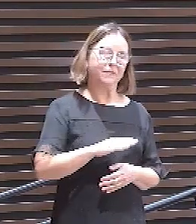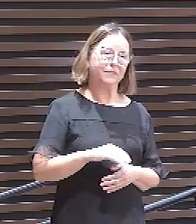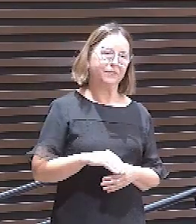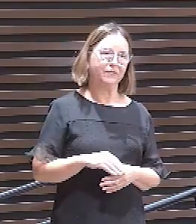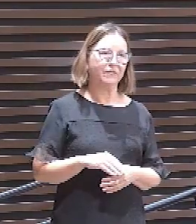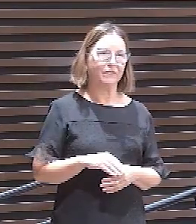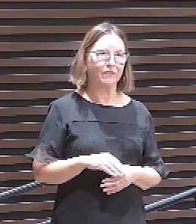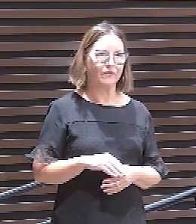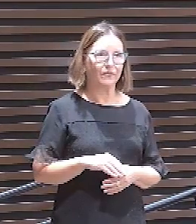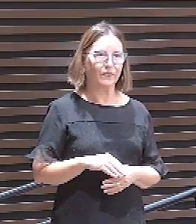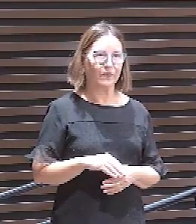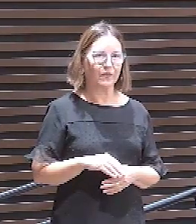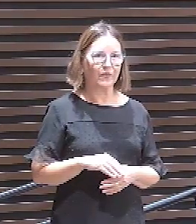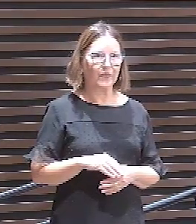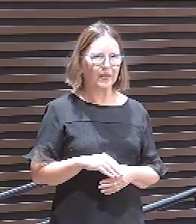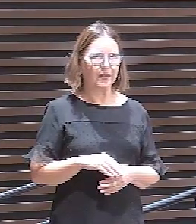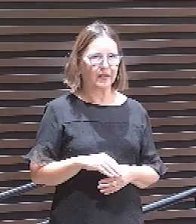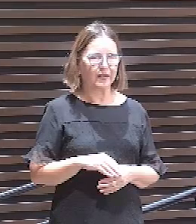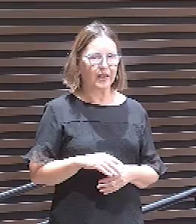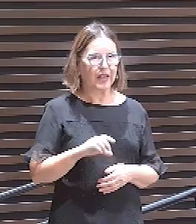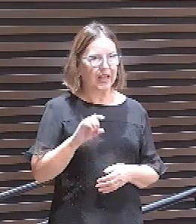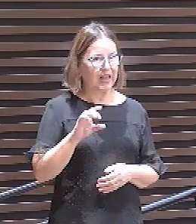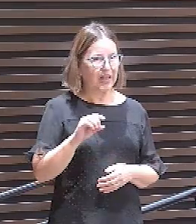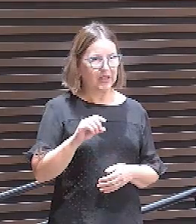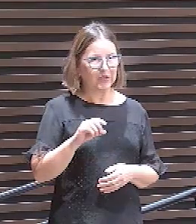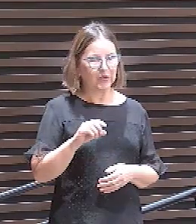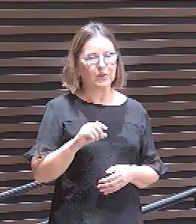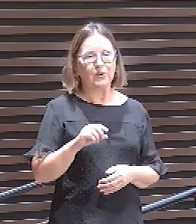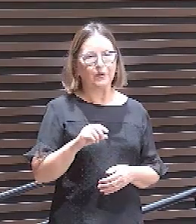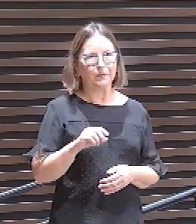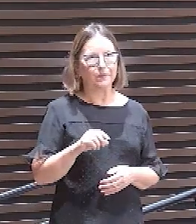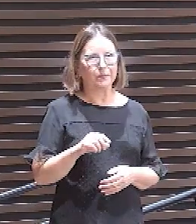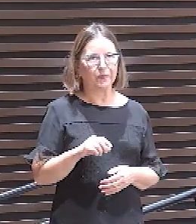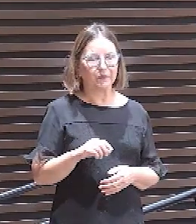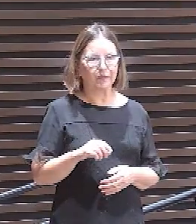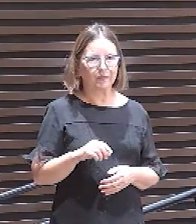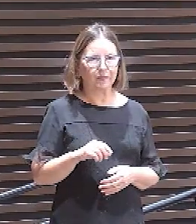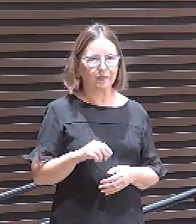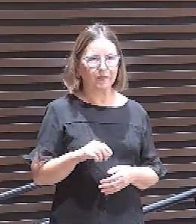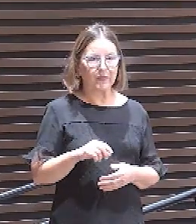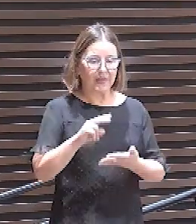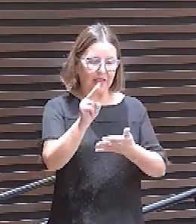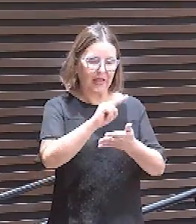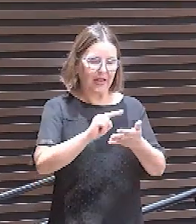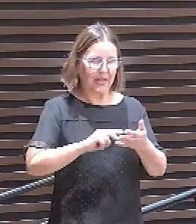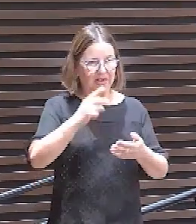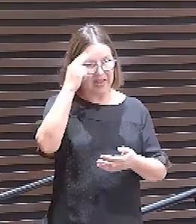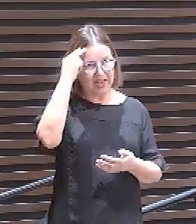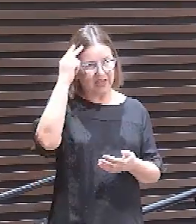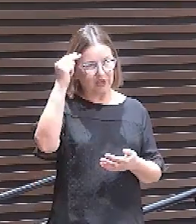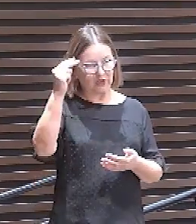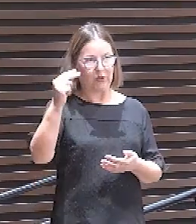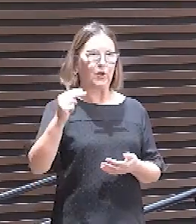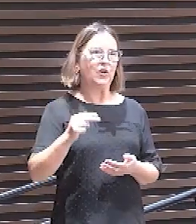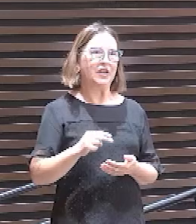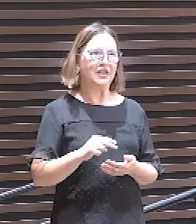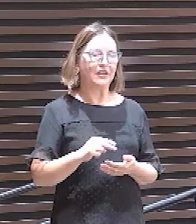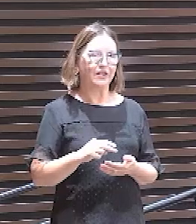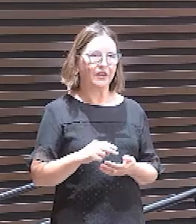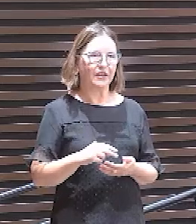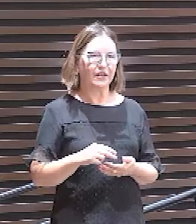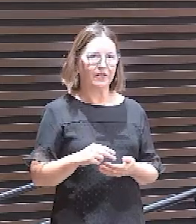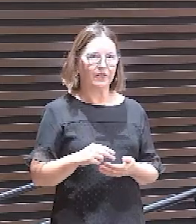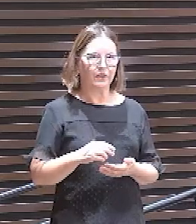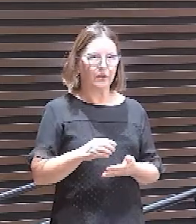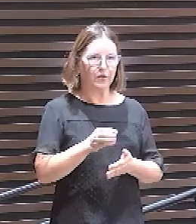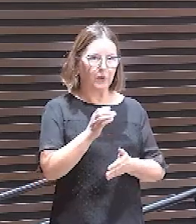uma olhada na história de Caim, no capítulo 4 de Gênesis. A pessoa que teve